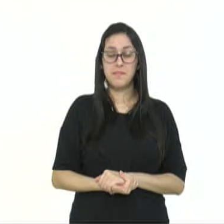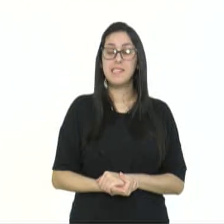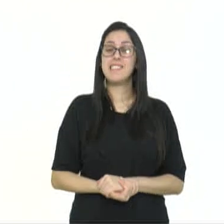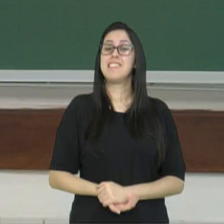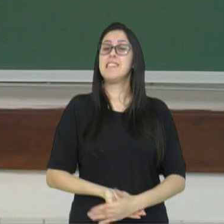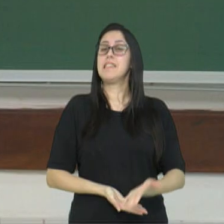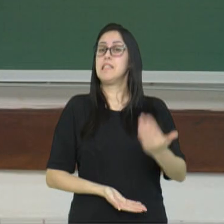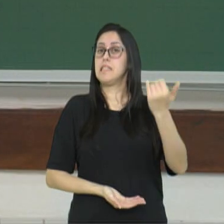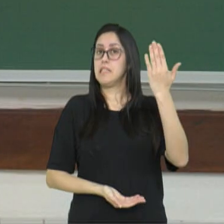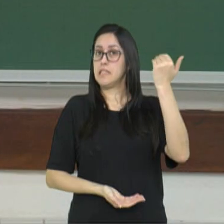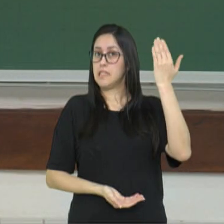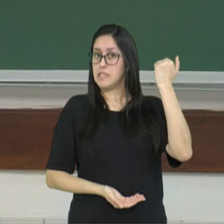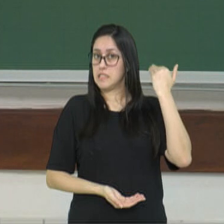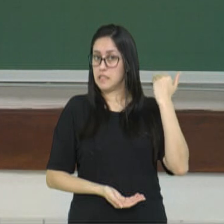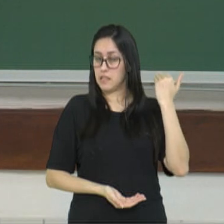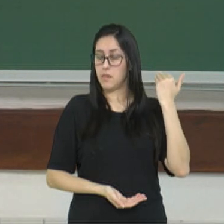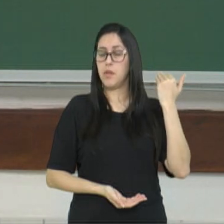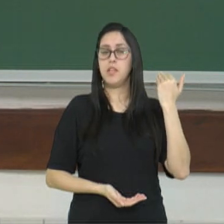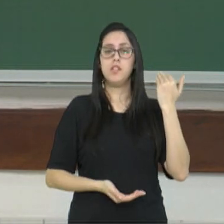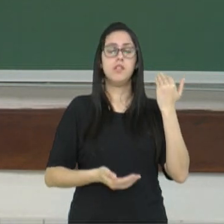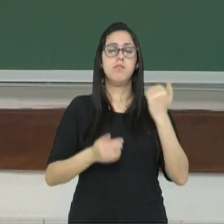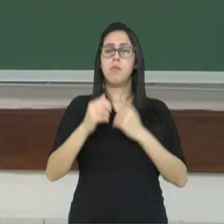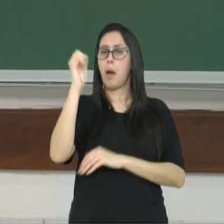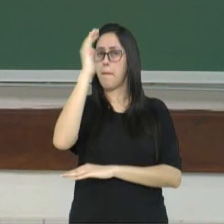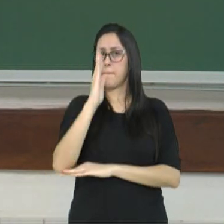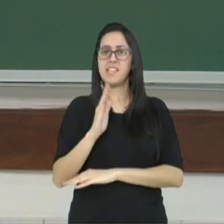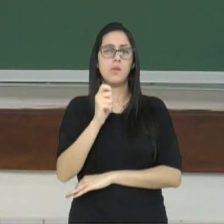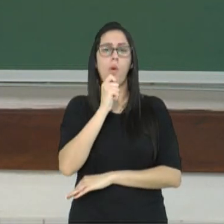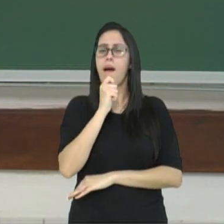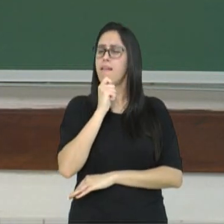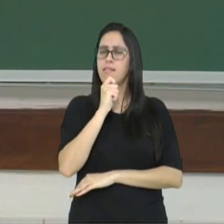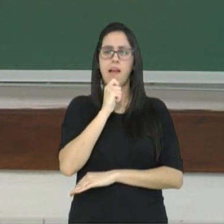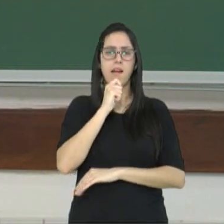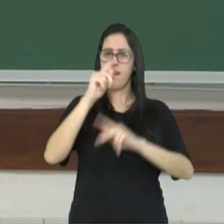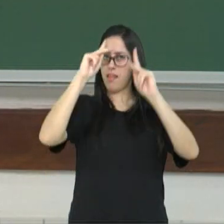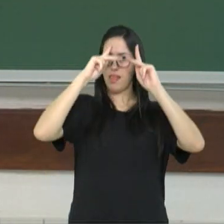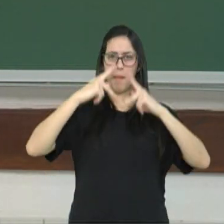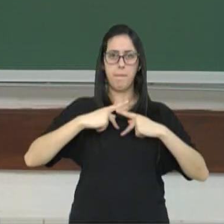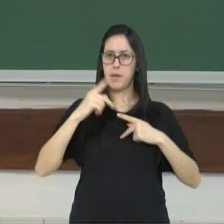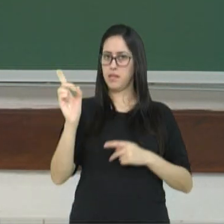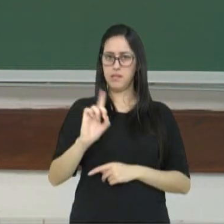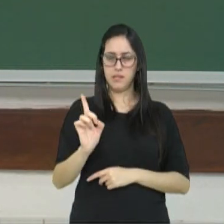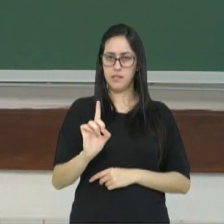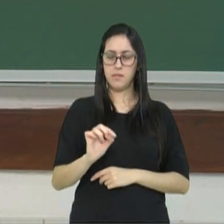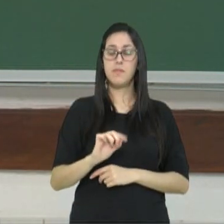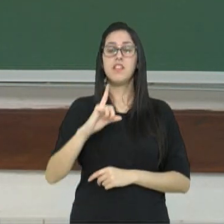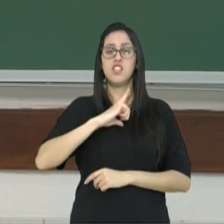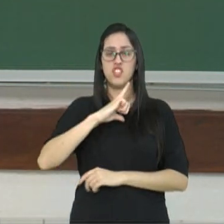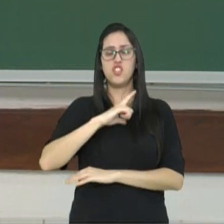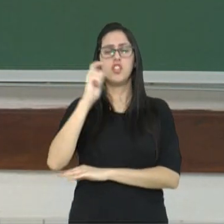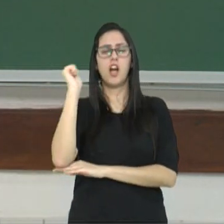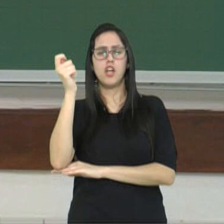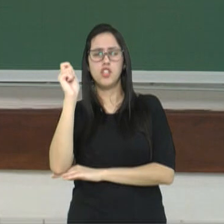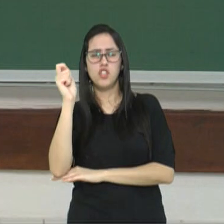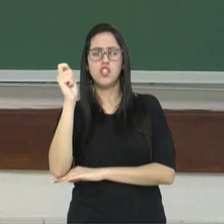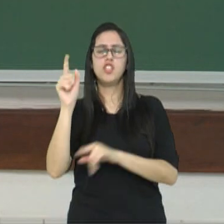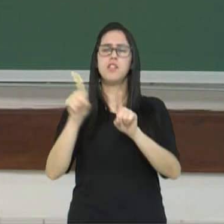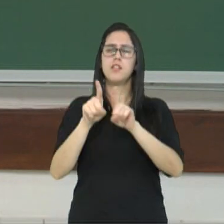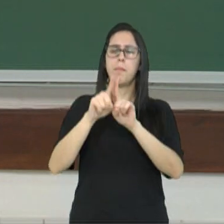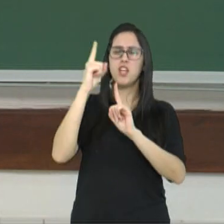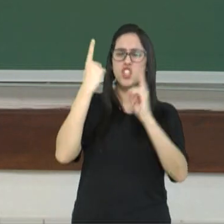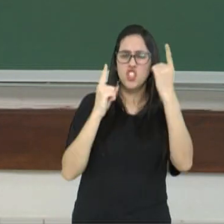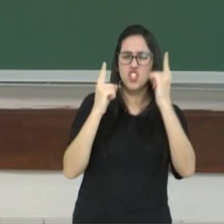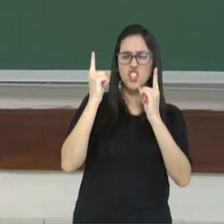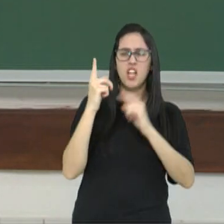antigamente, antes da independência, a Argentina, o Uruguai, o Paraguai e parte do Chile formavam um